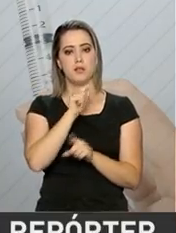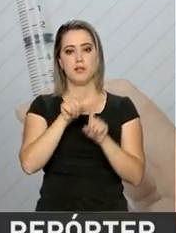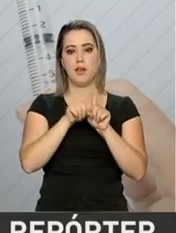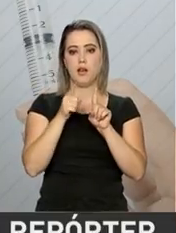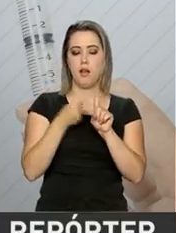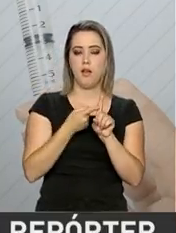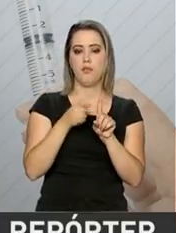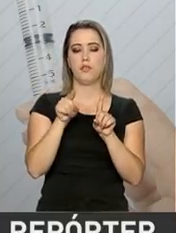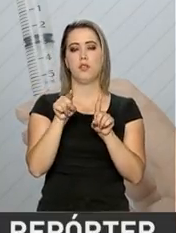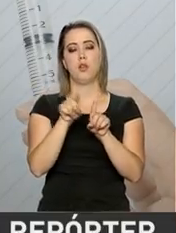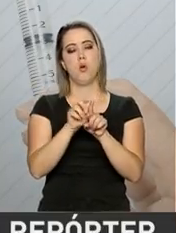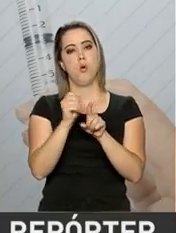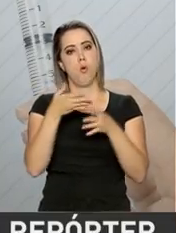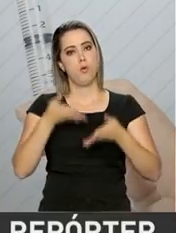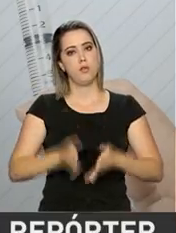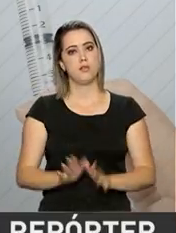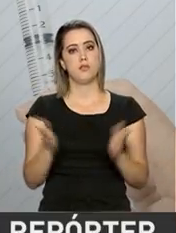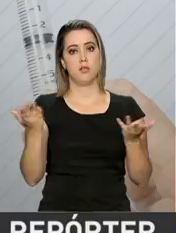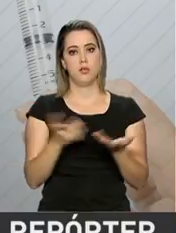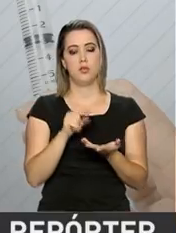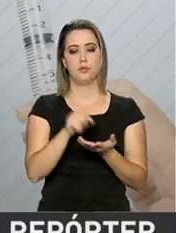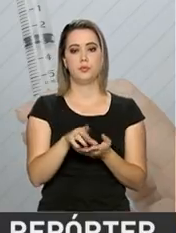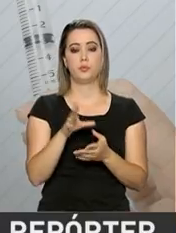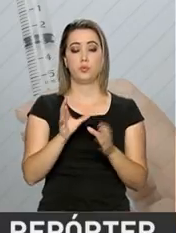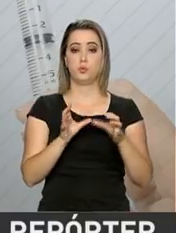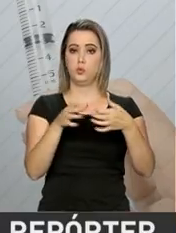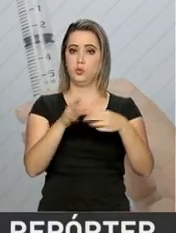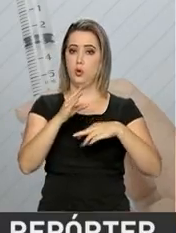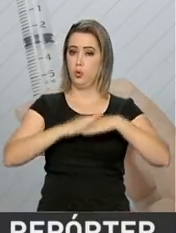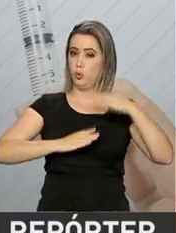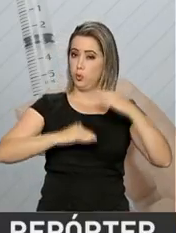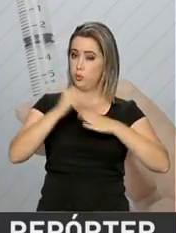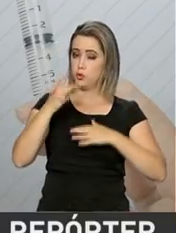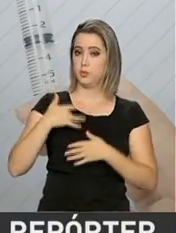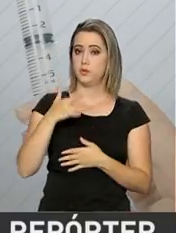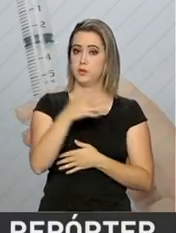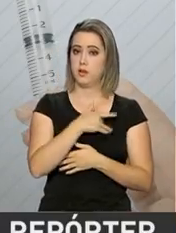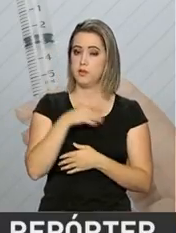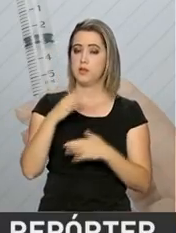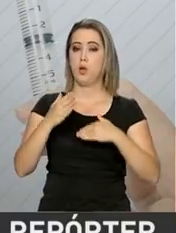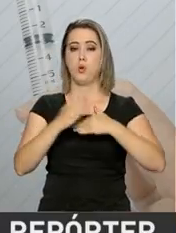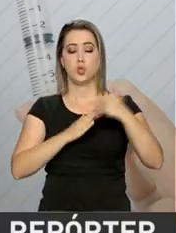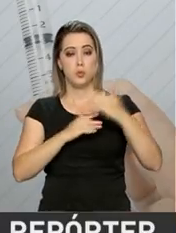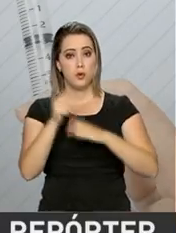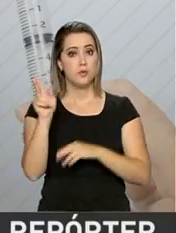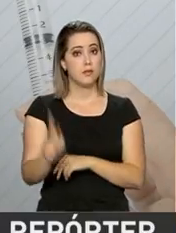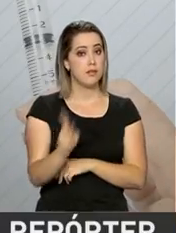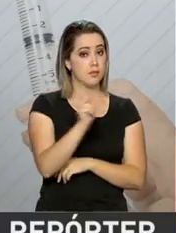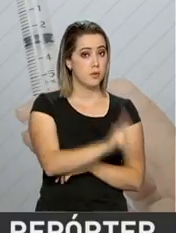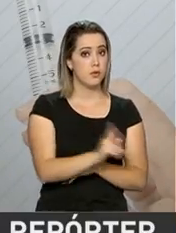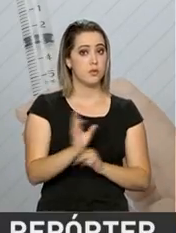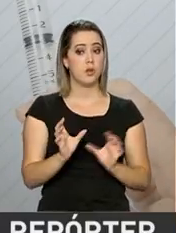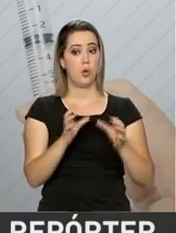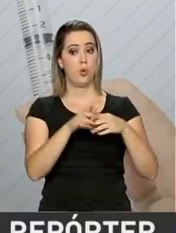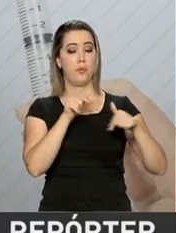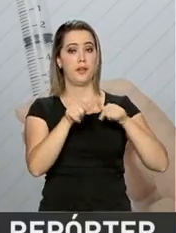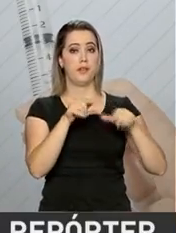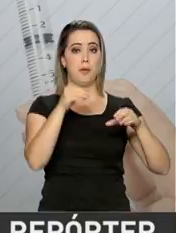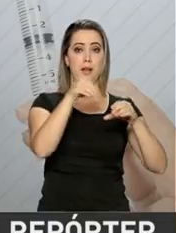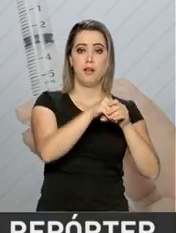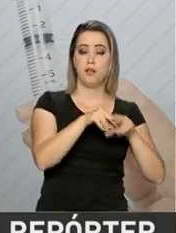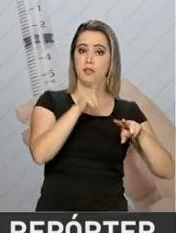que acabaram de dar à luz profissionais de saúde professores funcionários do sistema prisional